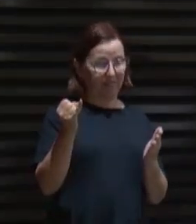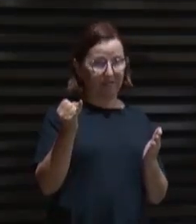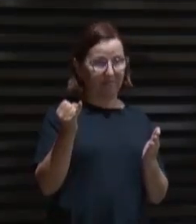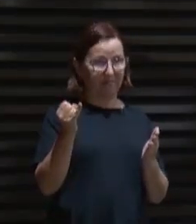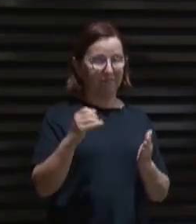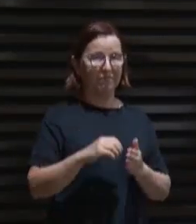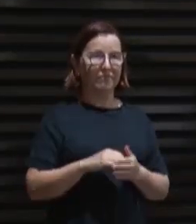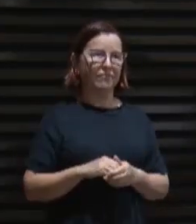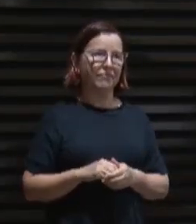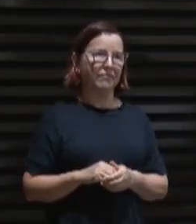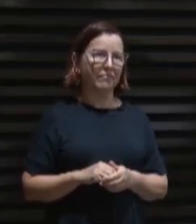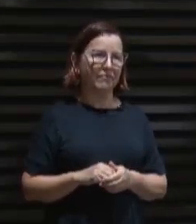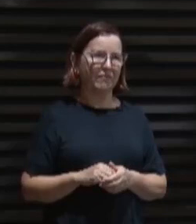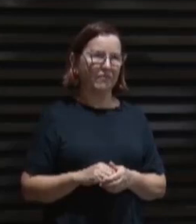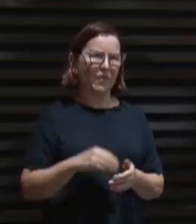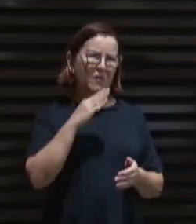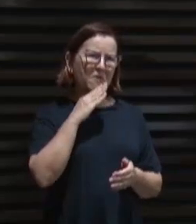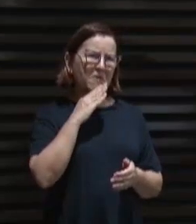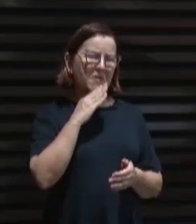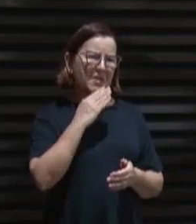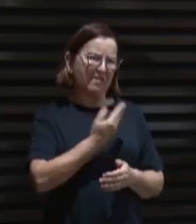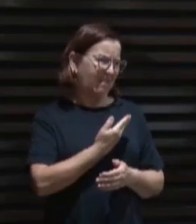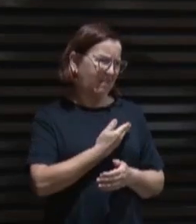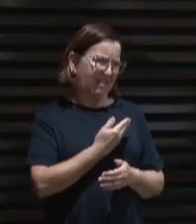gnostós, conhecido íntimo, pessoal?